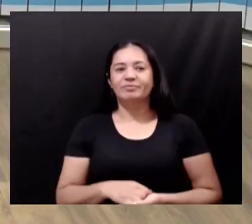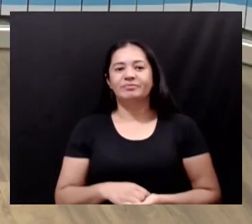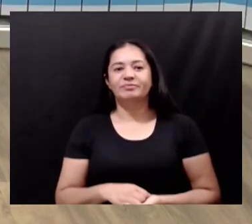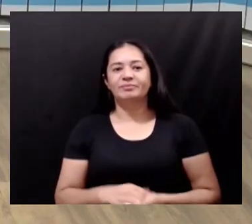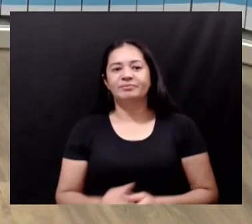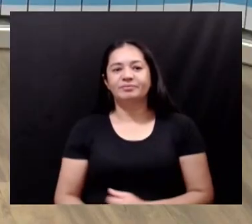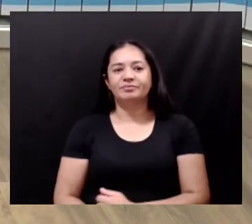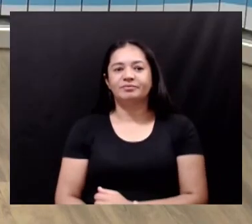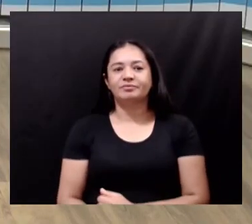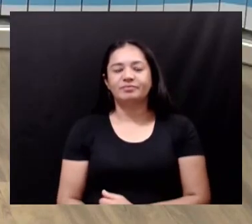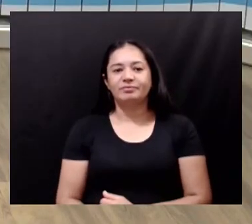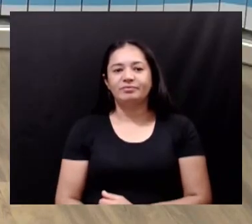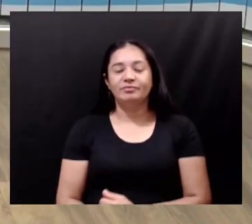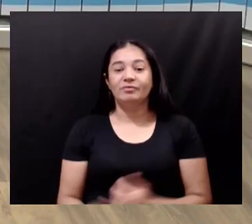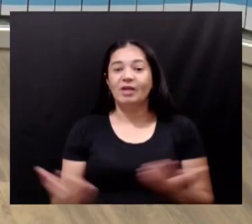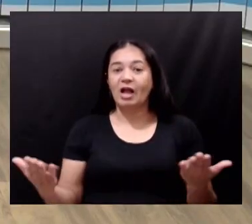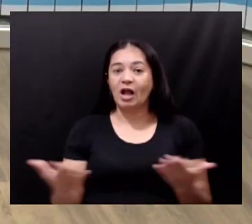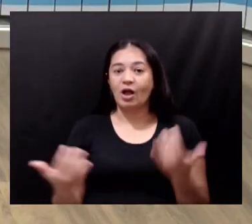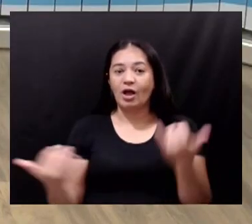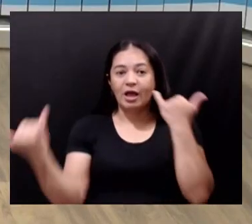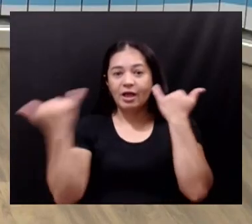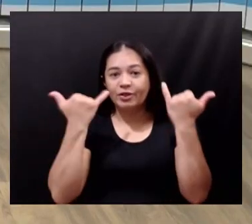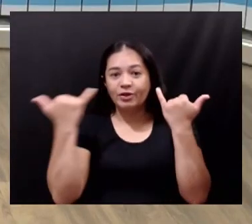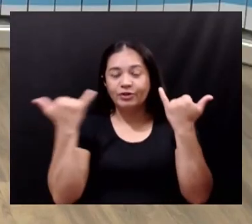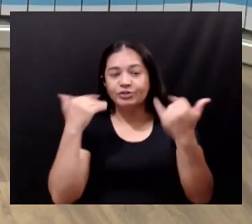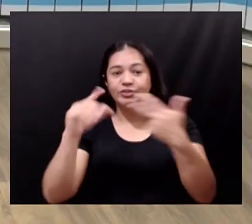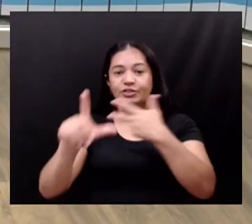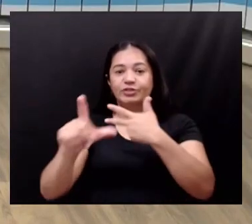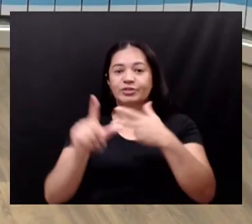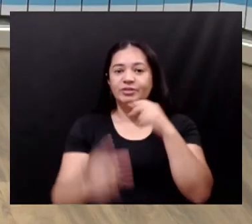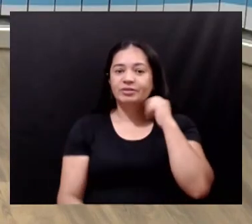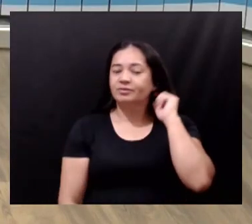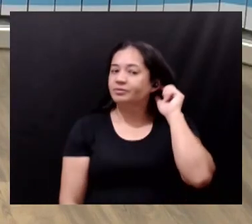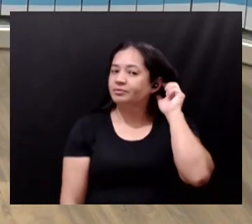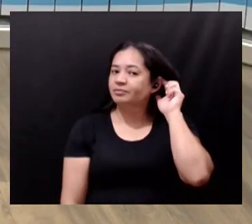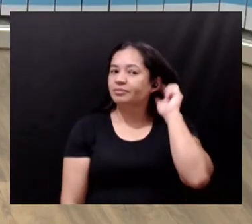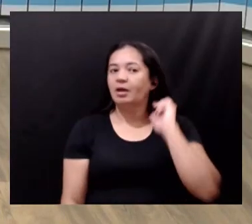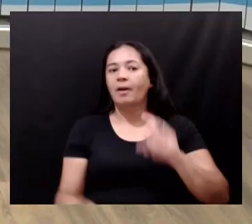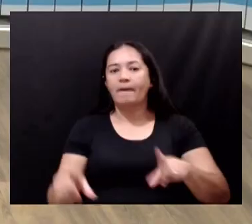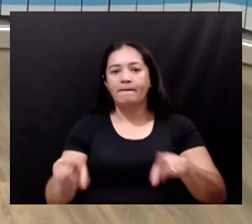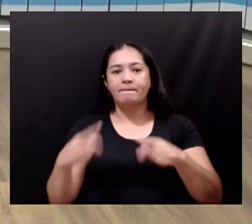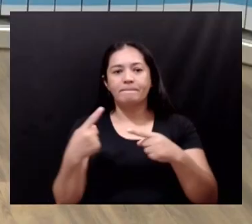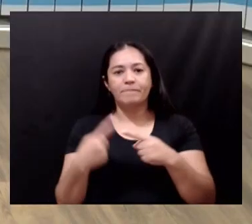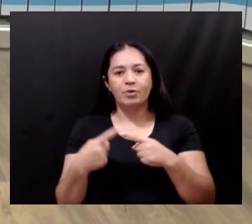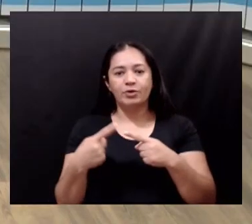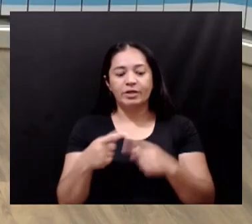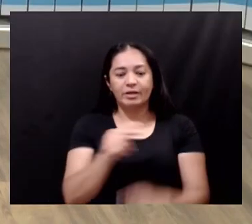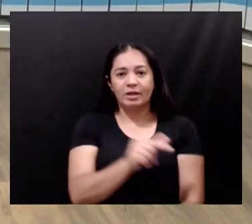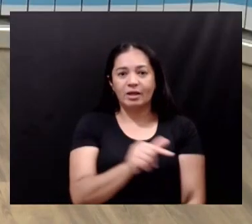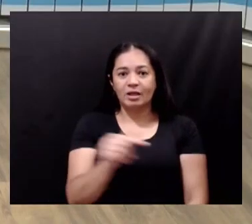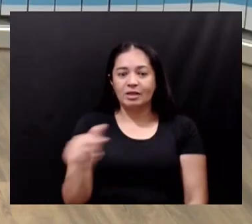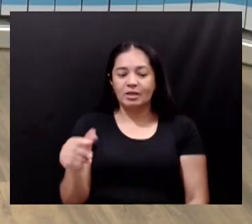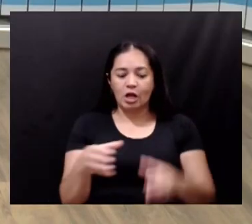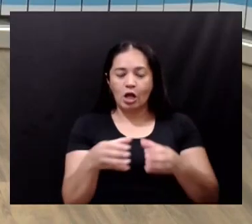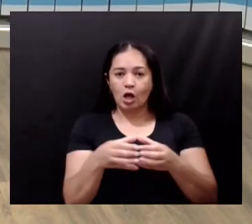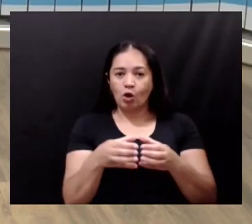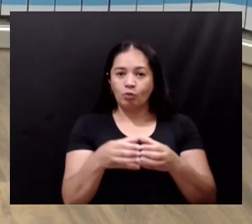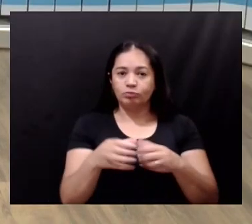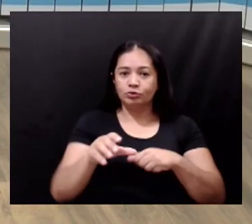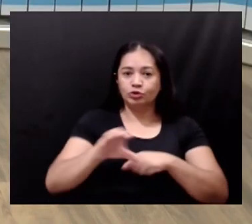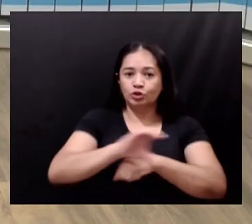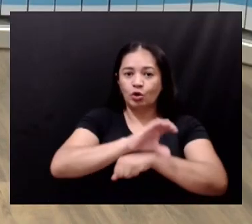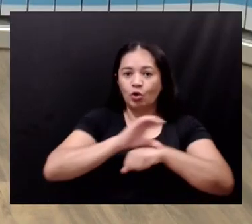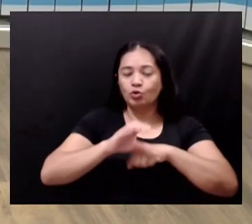Hora das notícias do Legislativo, porque nesta semana a Comissão de Constituição e Legalidade se reuniu pela